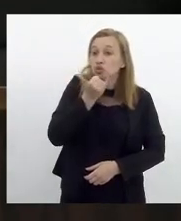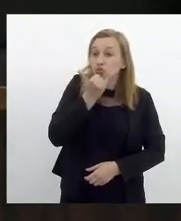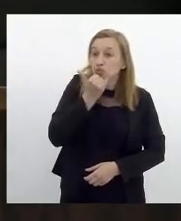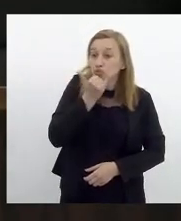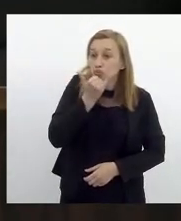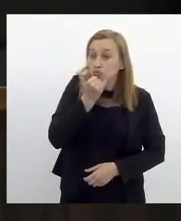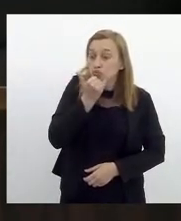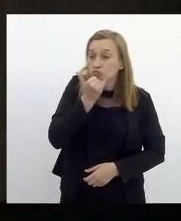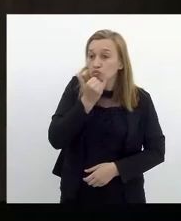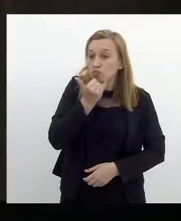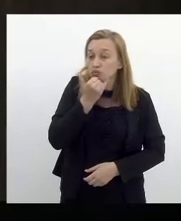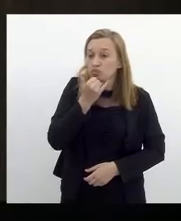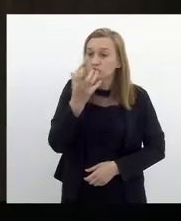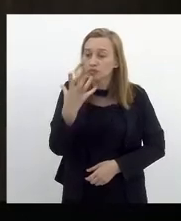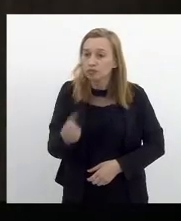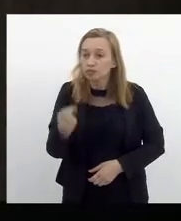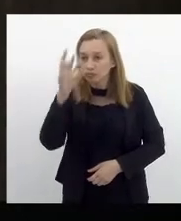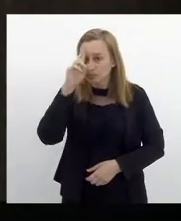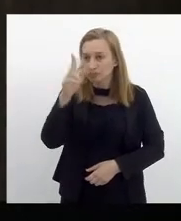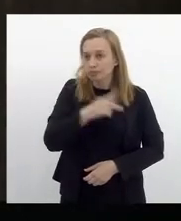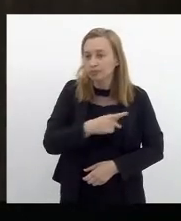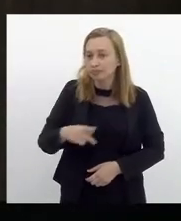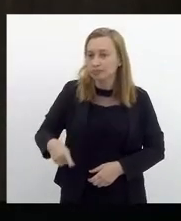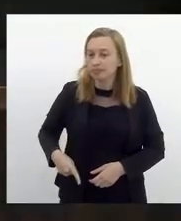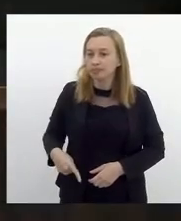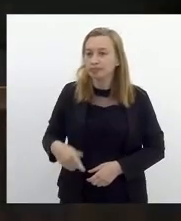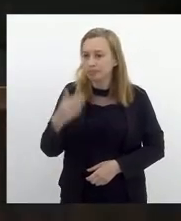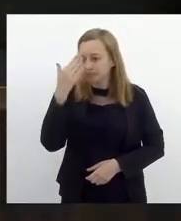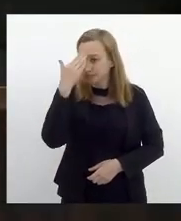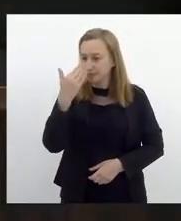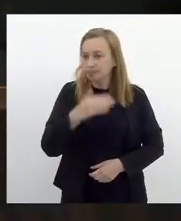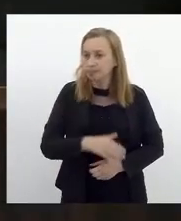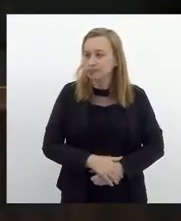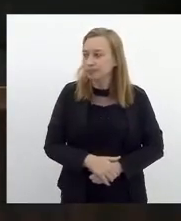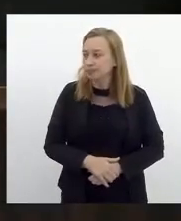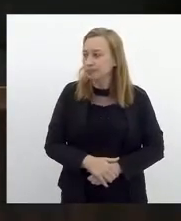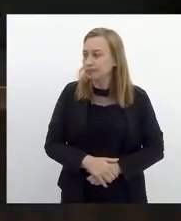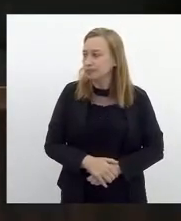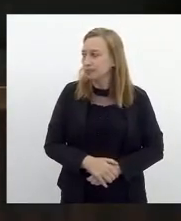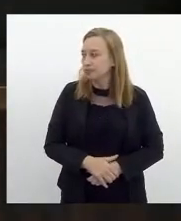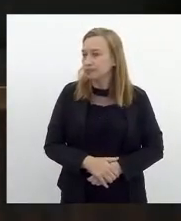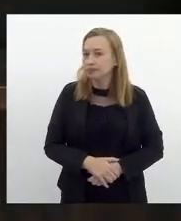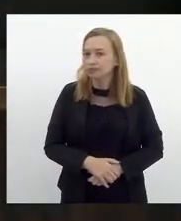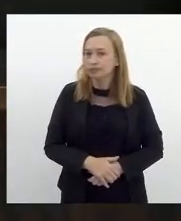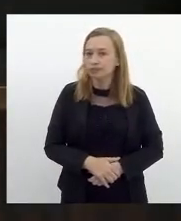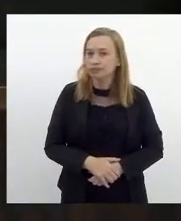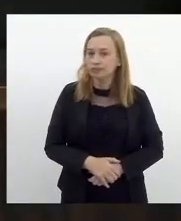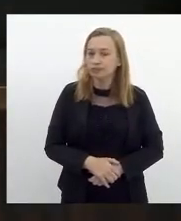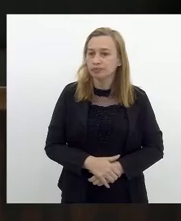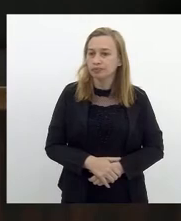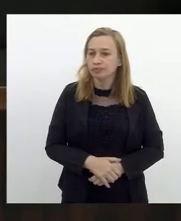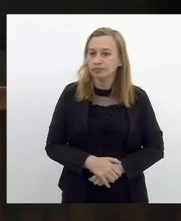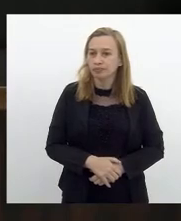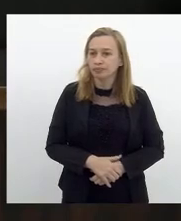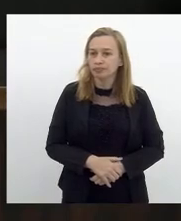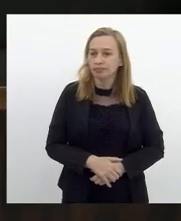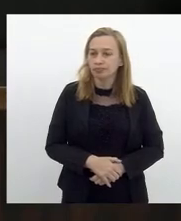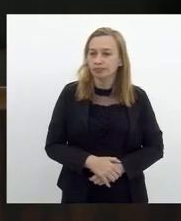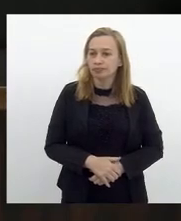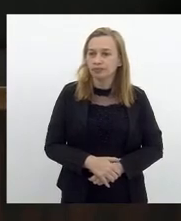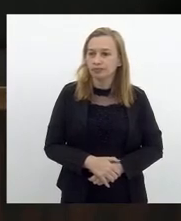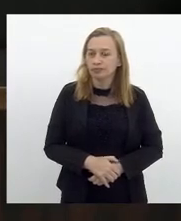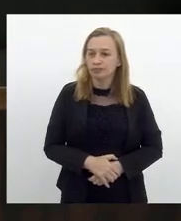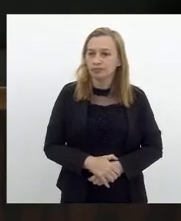Desculpa, deputado. Favorável, senhor presidente. Obrigado, deputado. Pela Comissão de